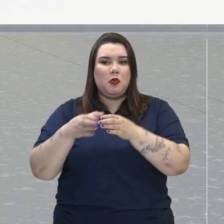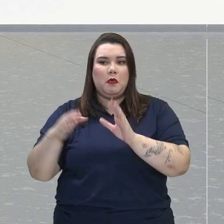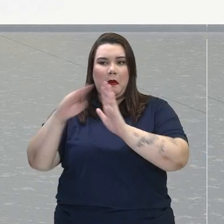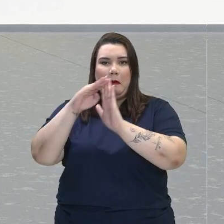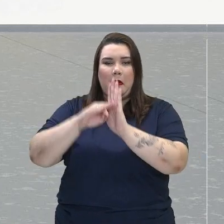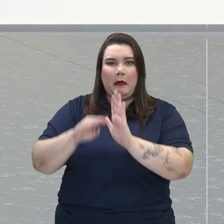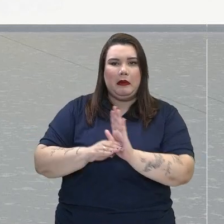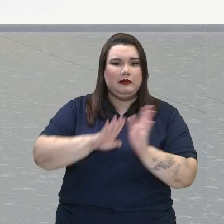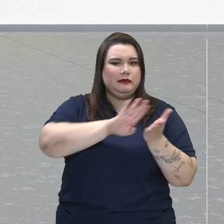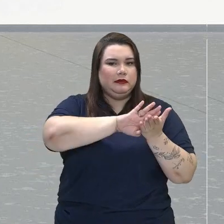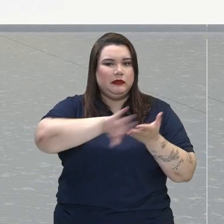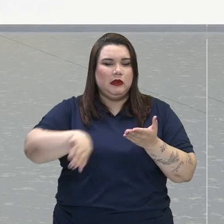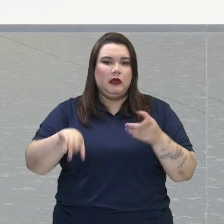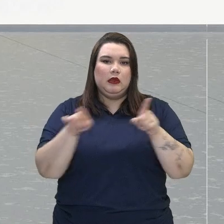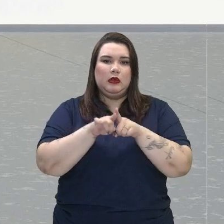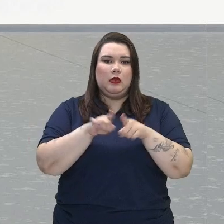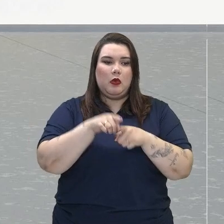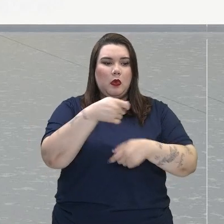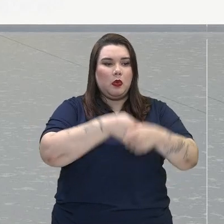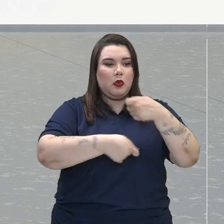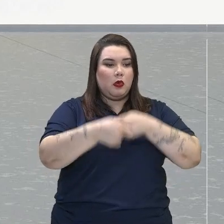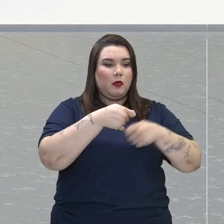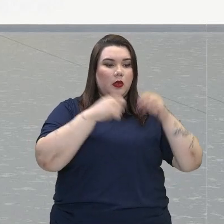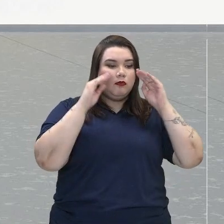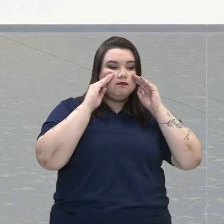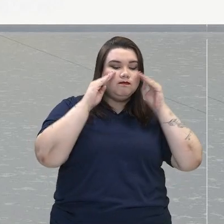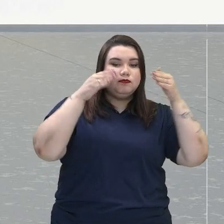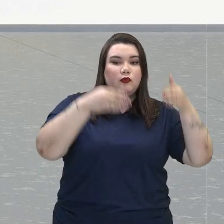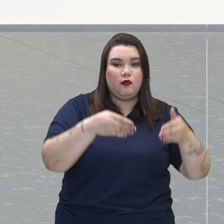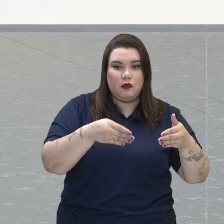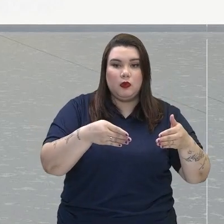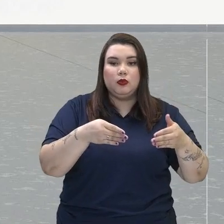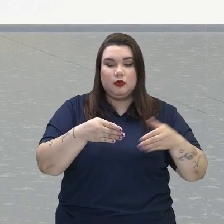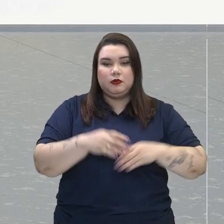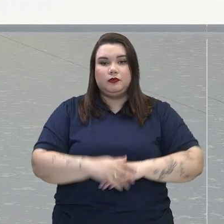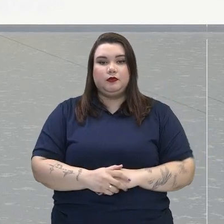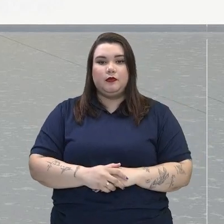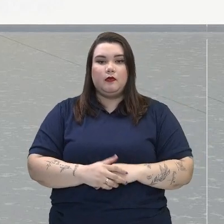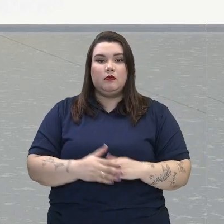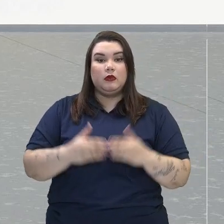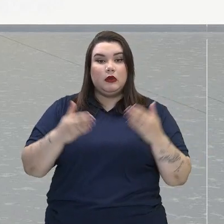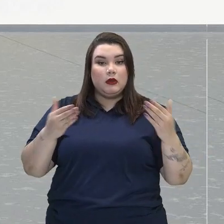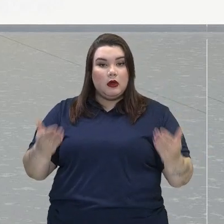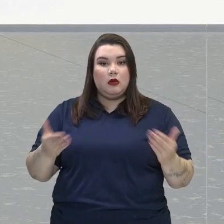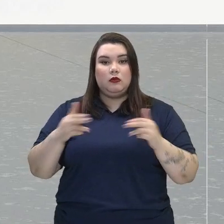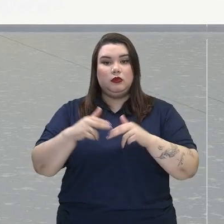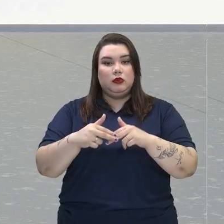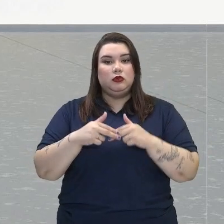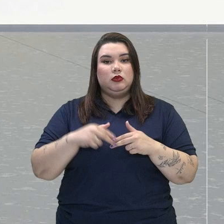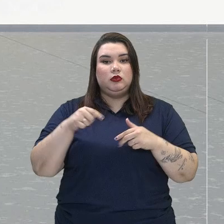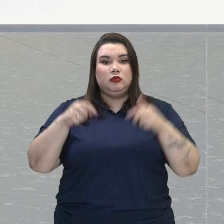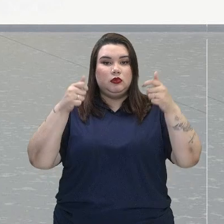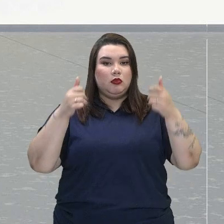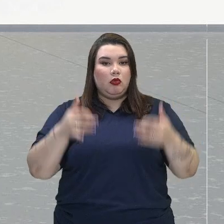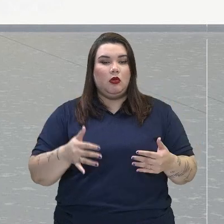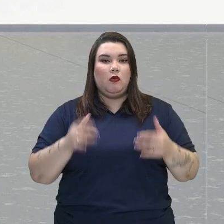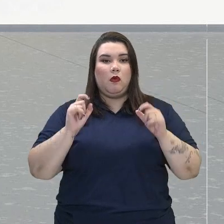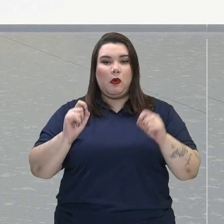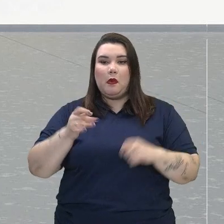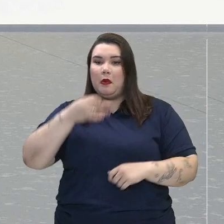e a centralização das economias. Então, por conta dessas ideias